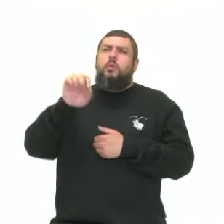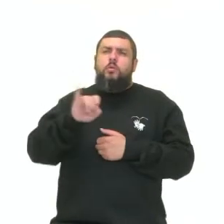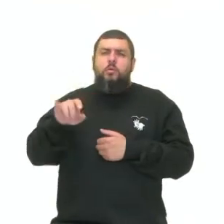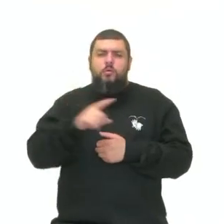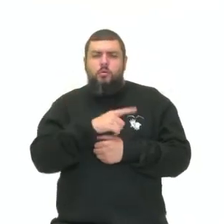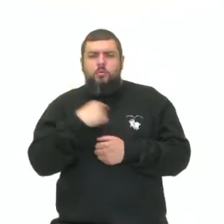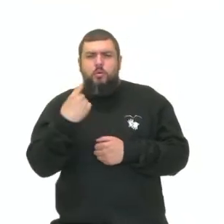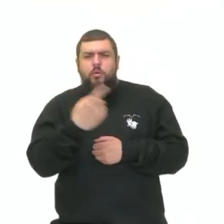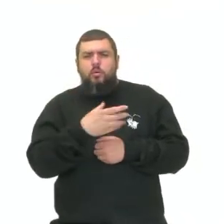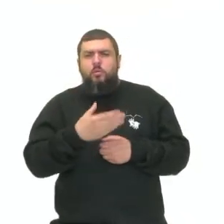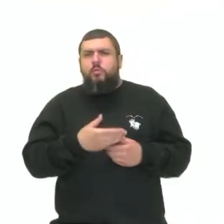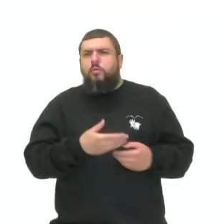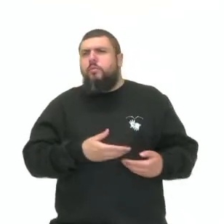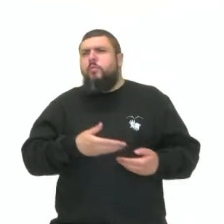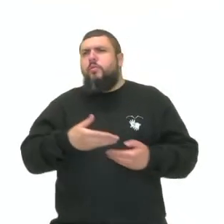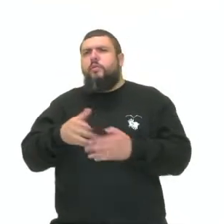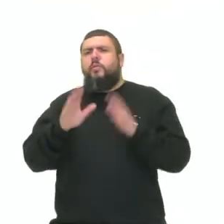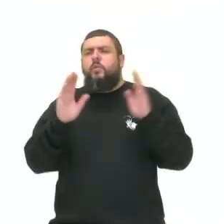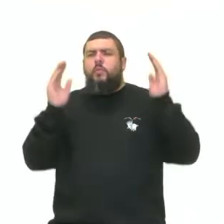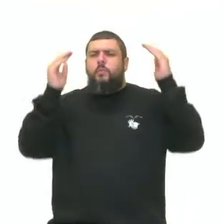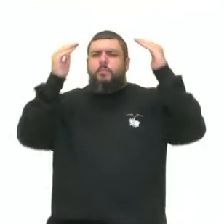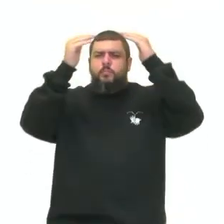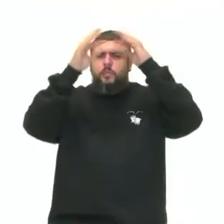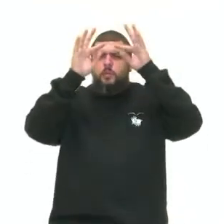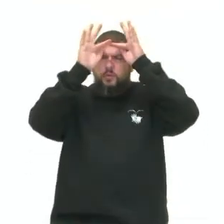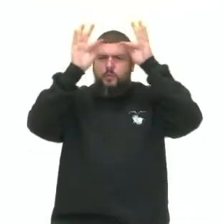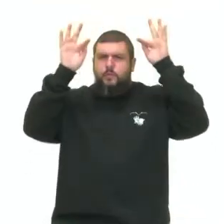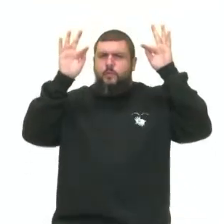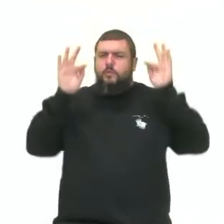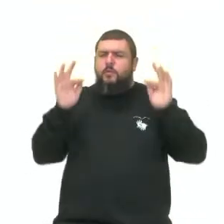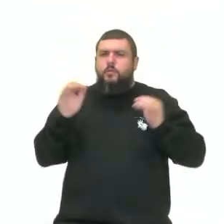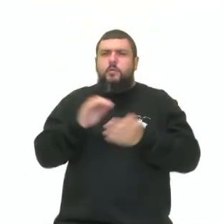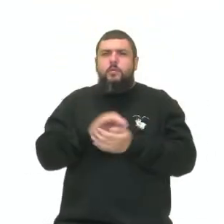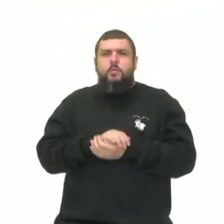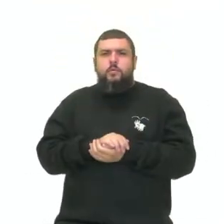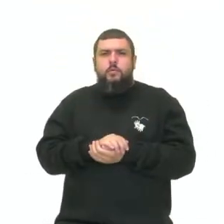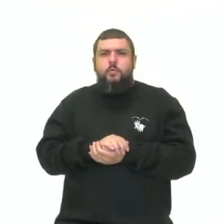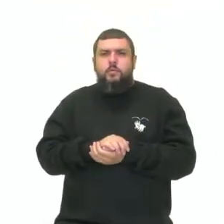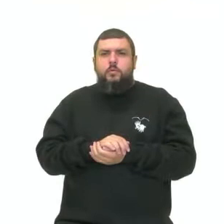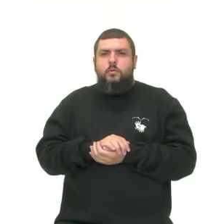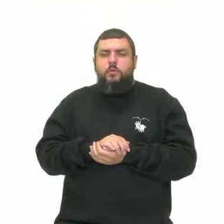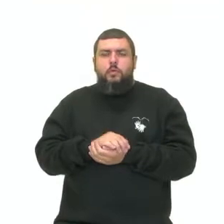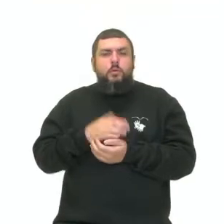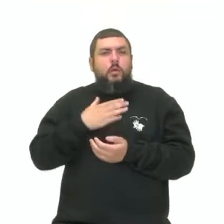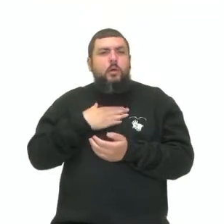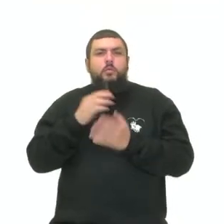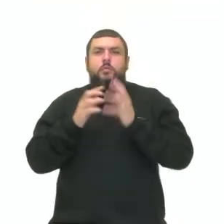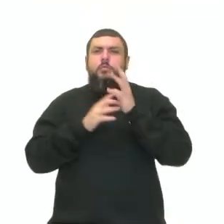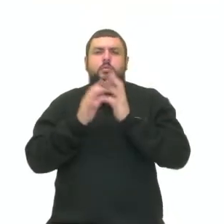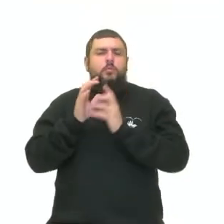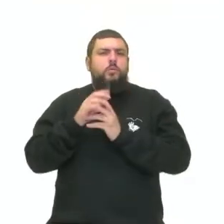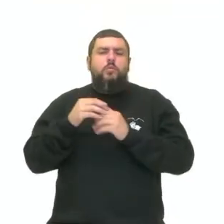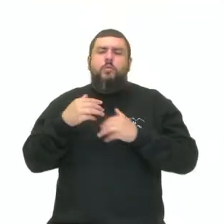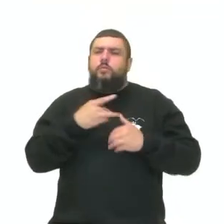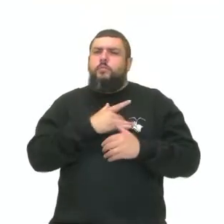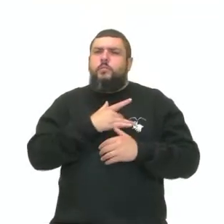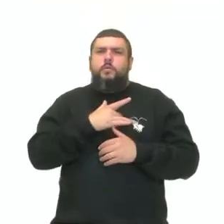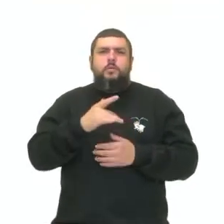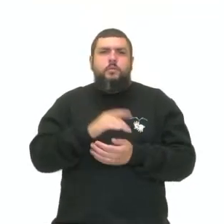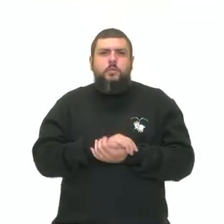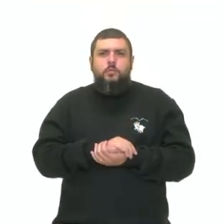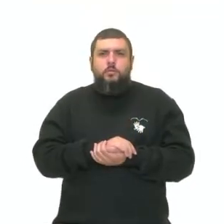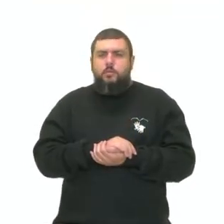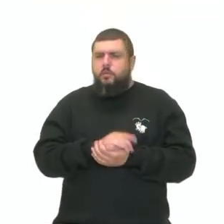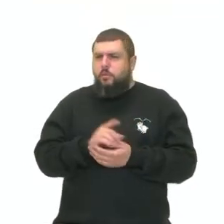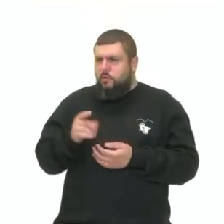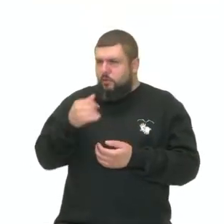e várias vezes por dia era isto. Meu Jesus, misericórdia. A senhora está triste,